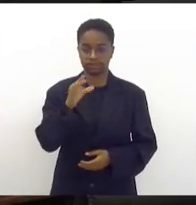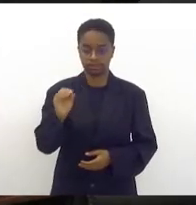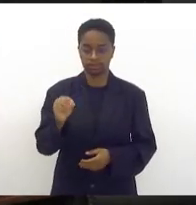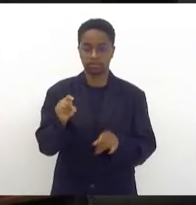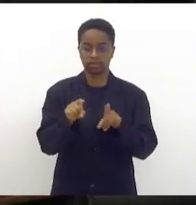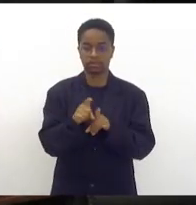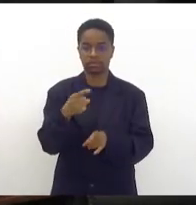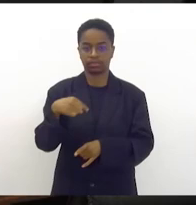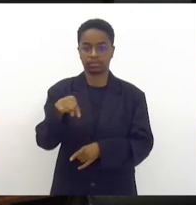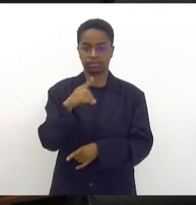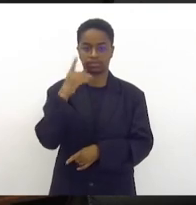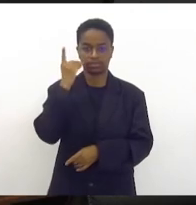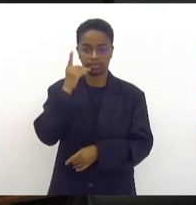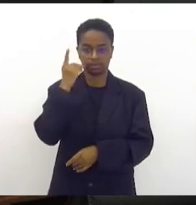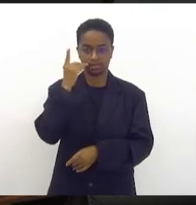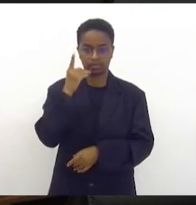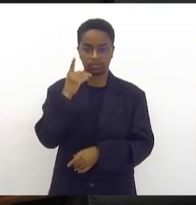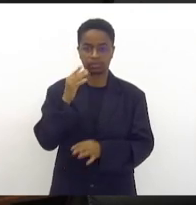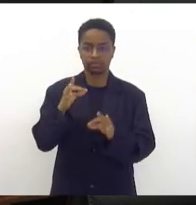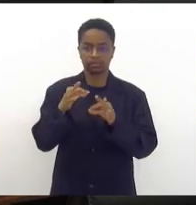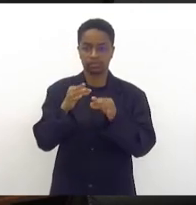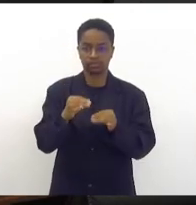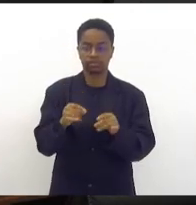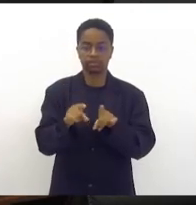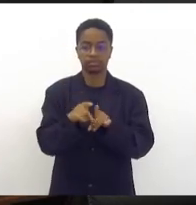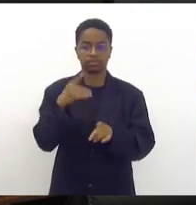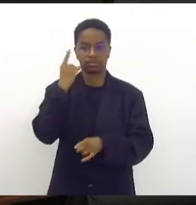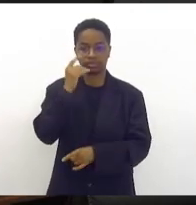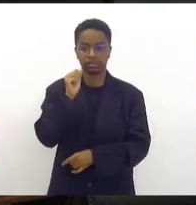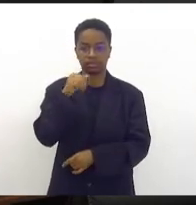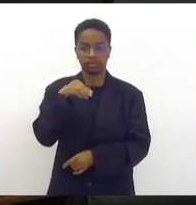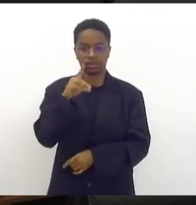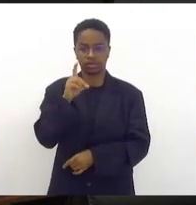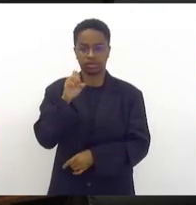deputadas e deputados, deputado Anderson está, ainda se